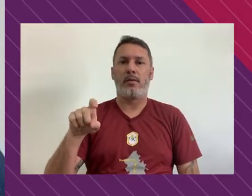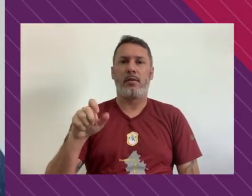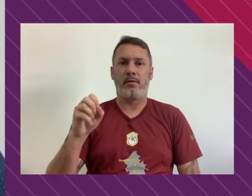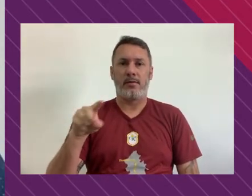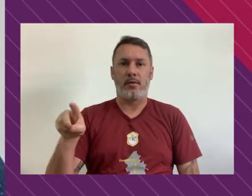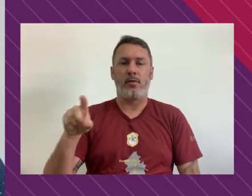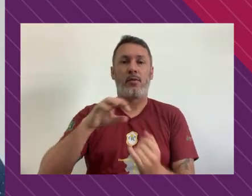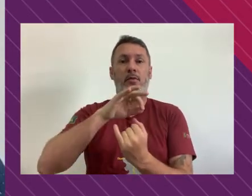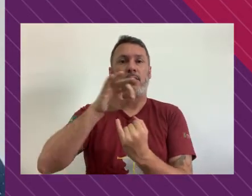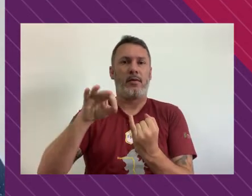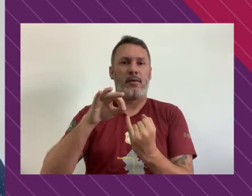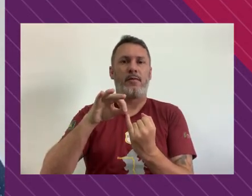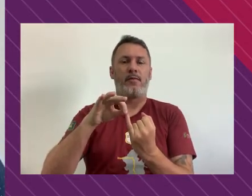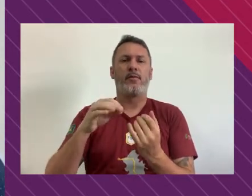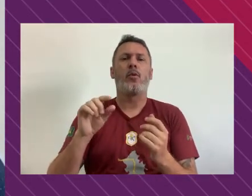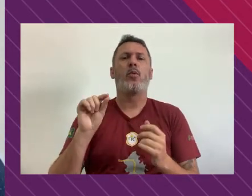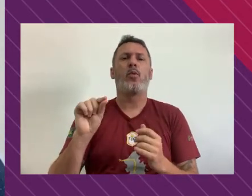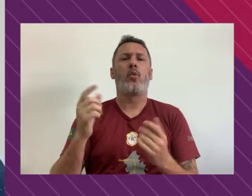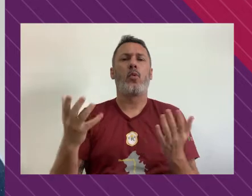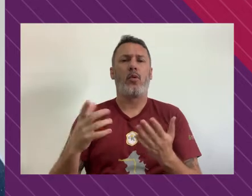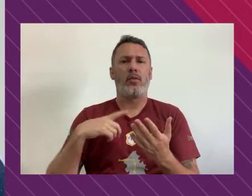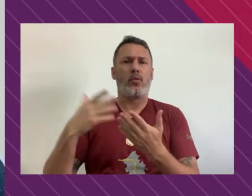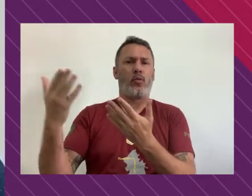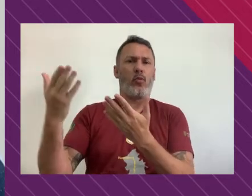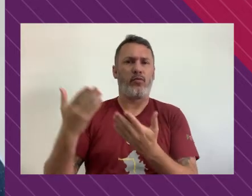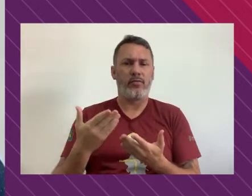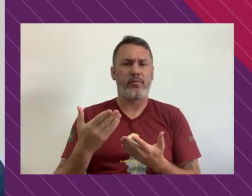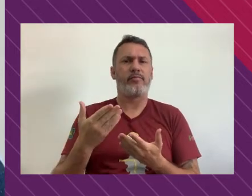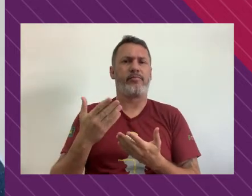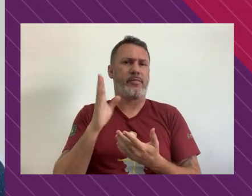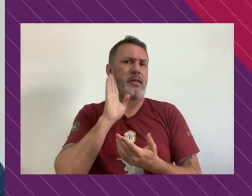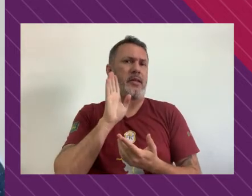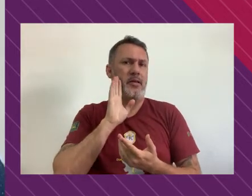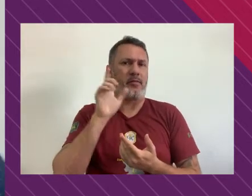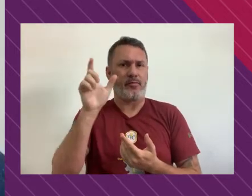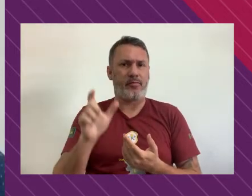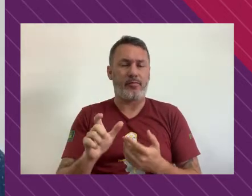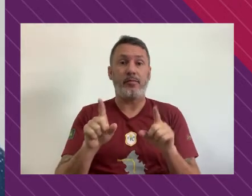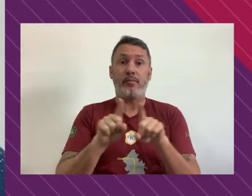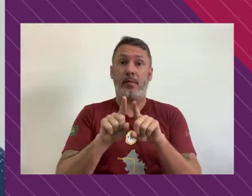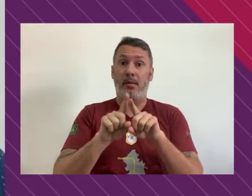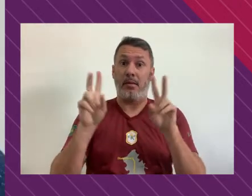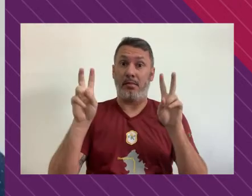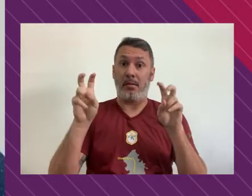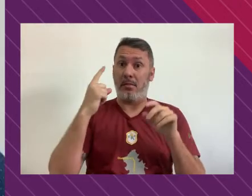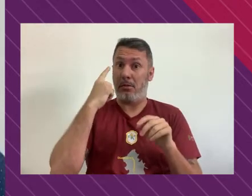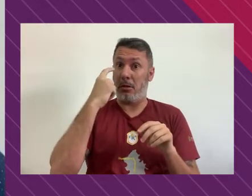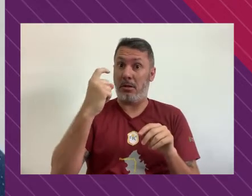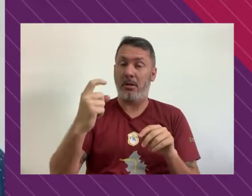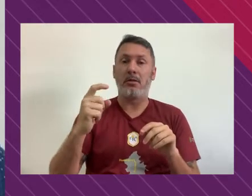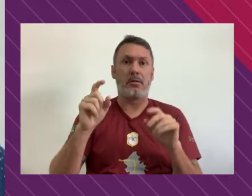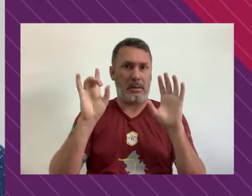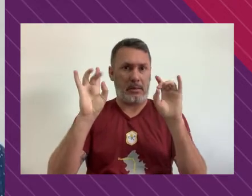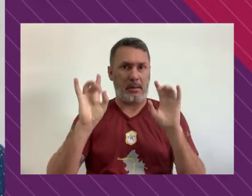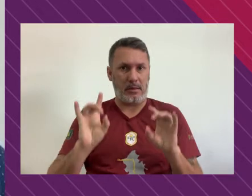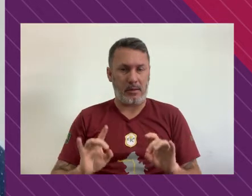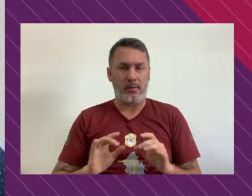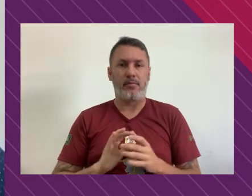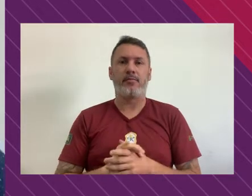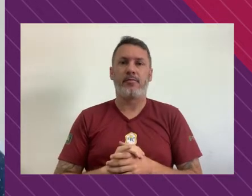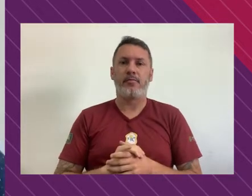E hoje a gente vai contar com um convidado muito bacana, um tema também muito quente, muito especial, né? A